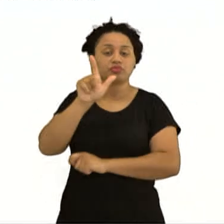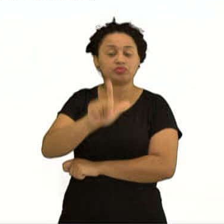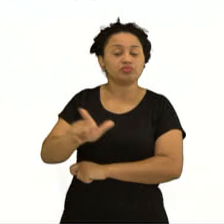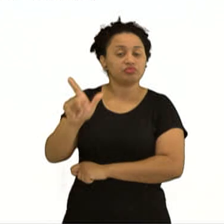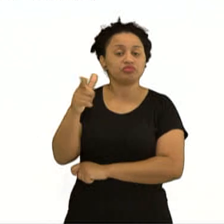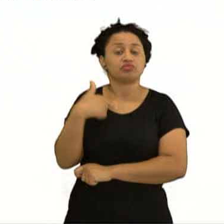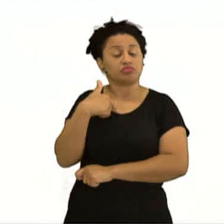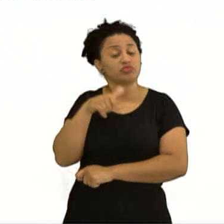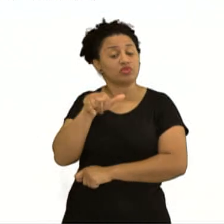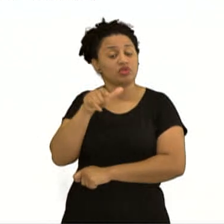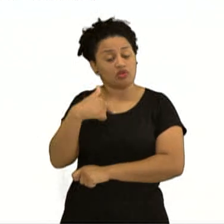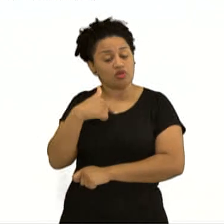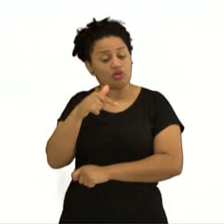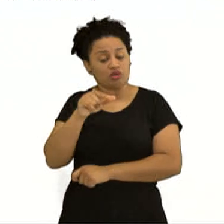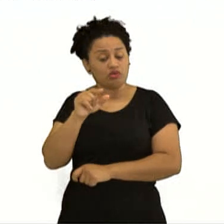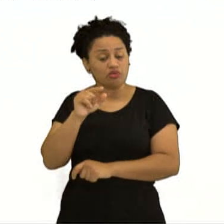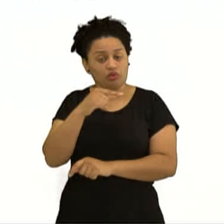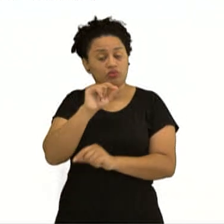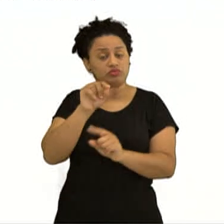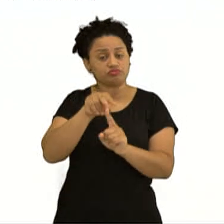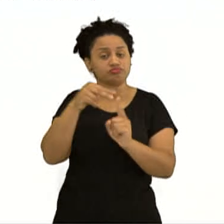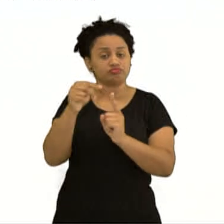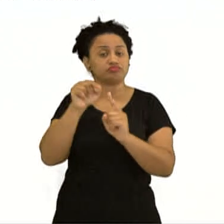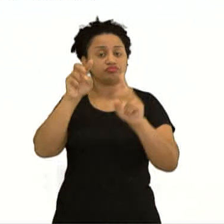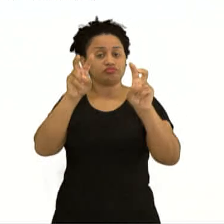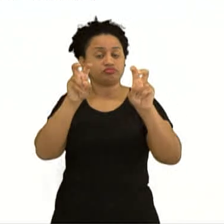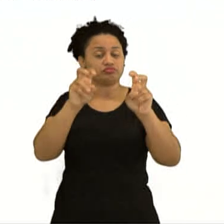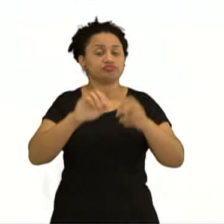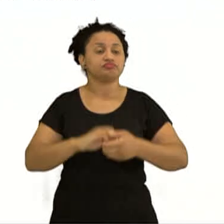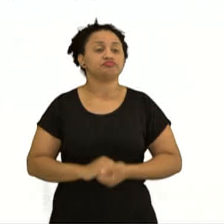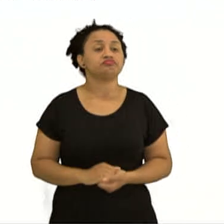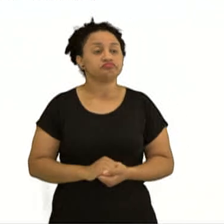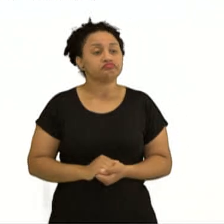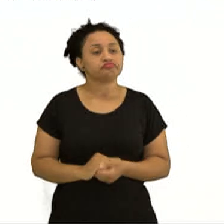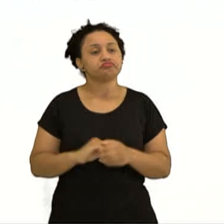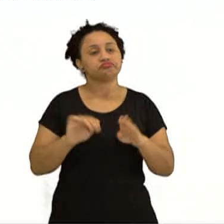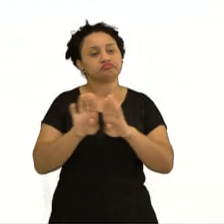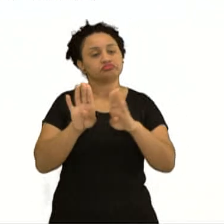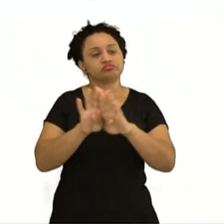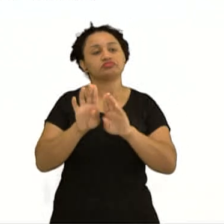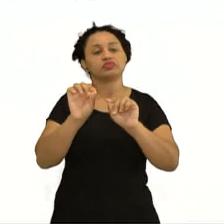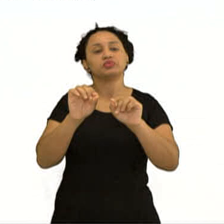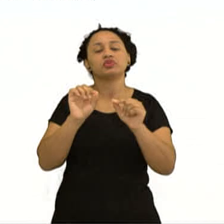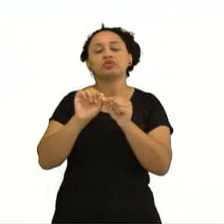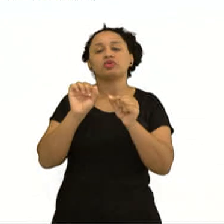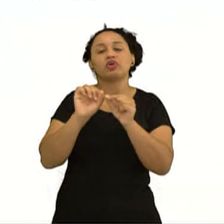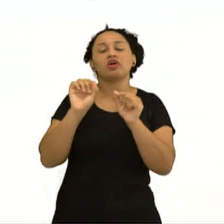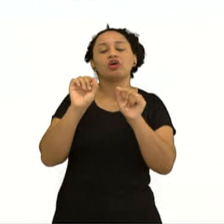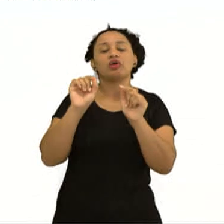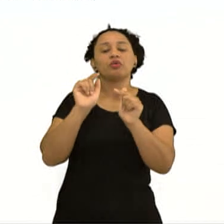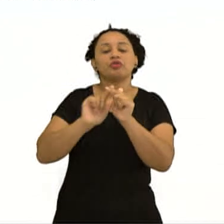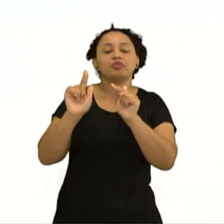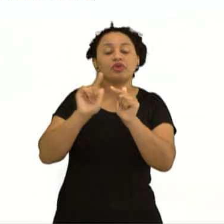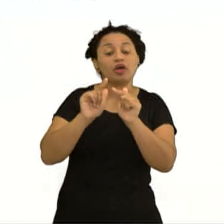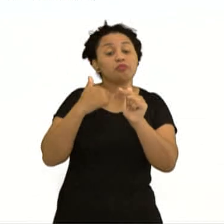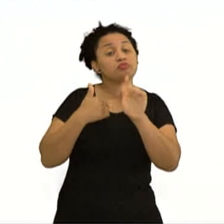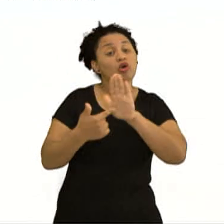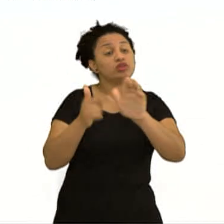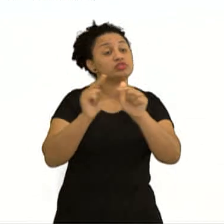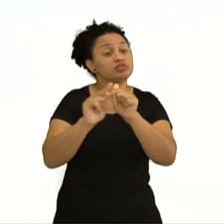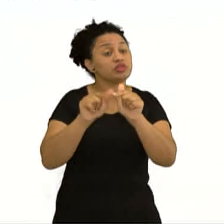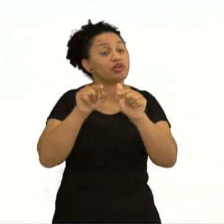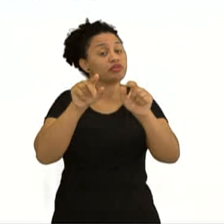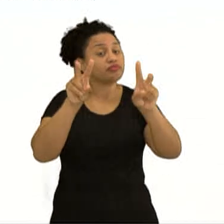está sendo ali como objeto, como tema. Ainda, o ensaio ele problematiza algumas questões sobre determinado